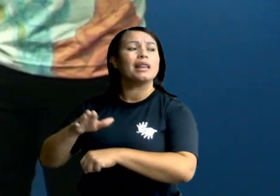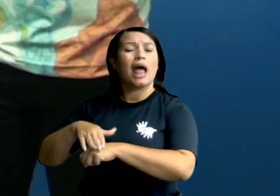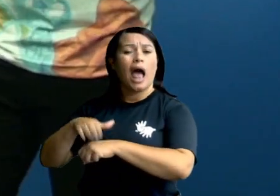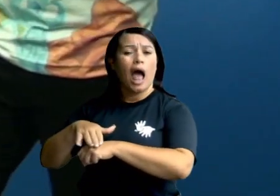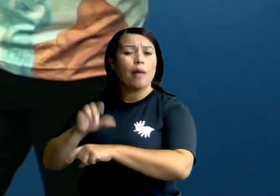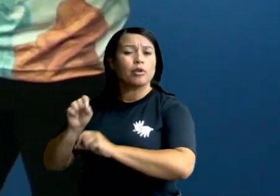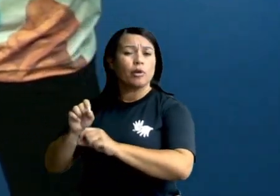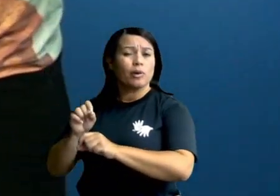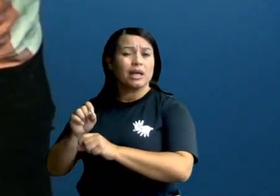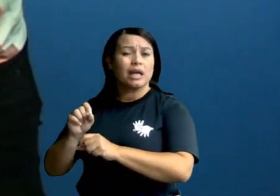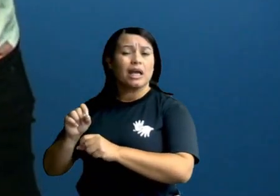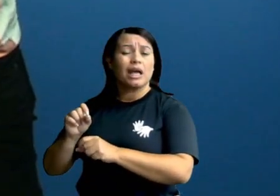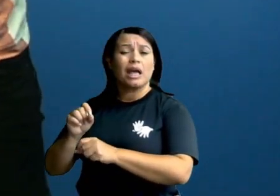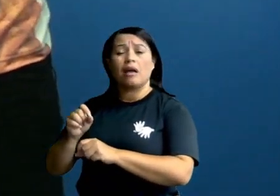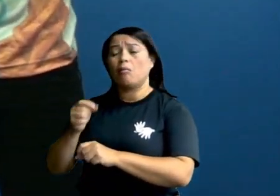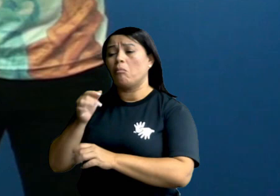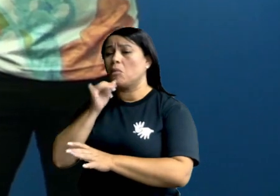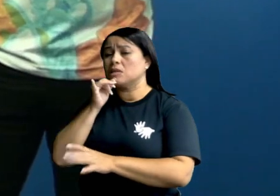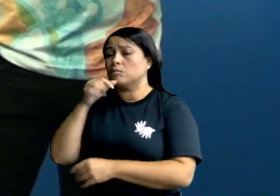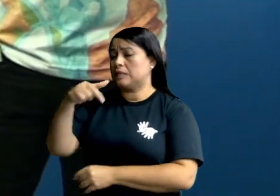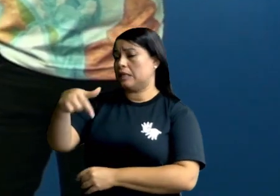alguma atividade remunerada, você tem aí